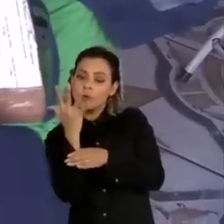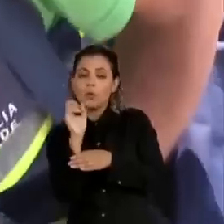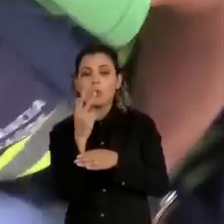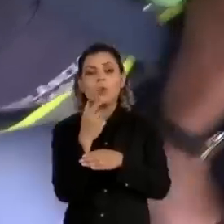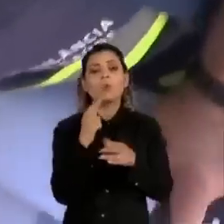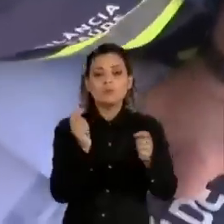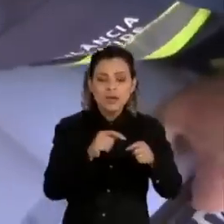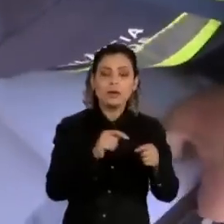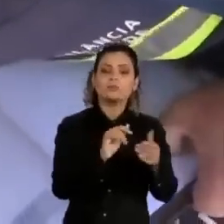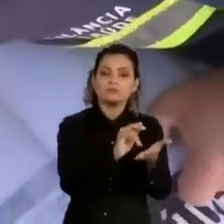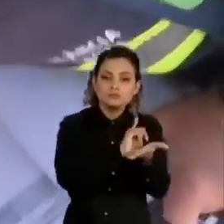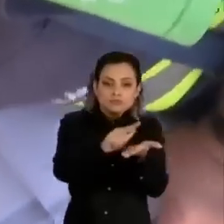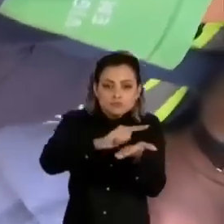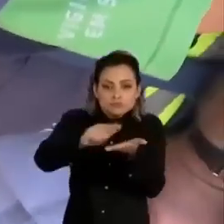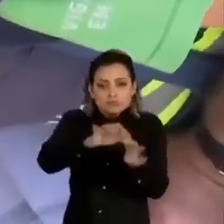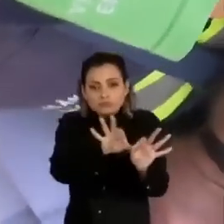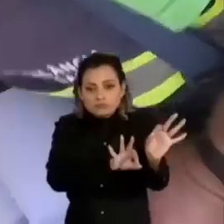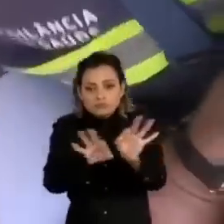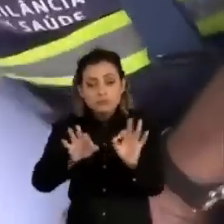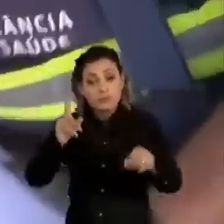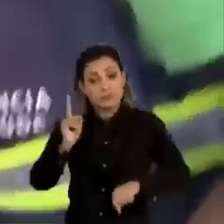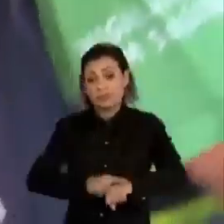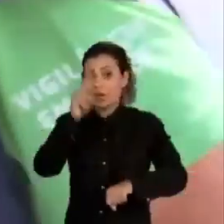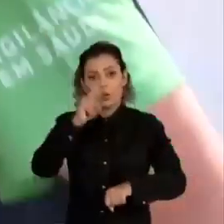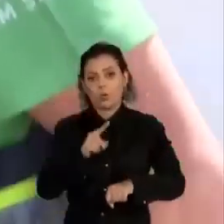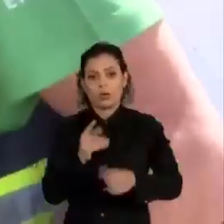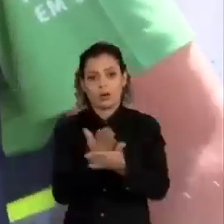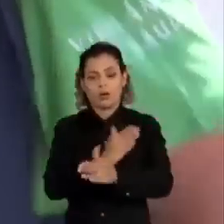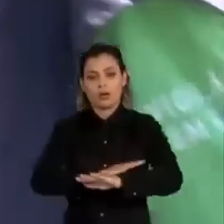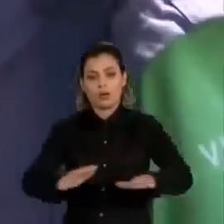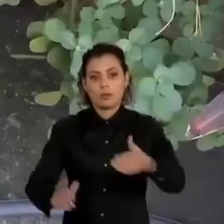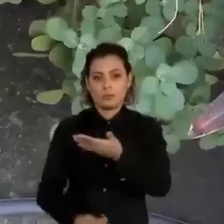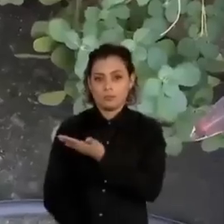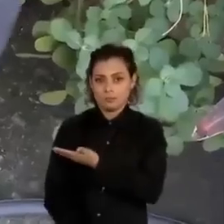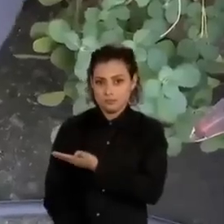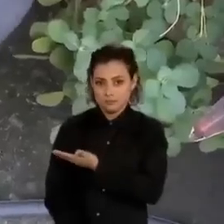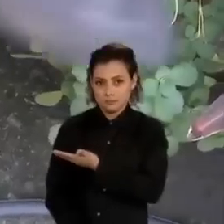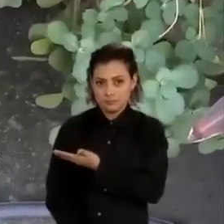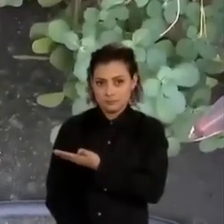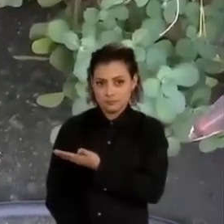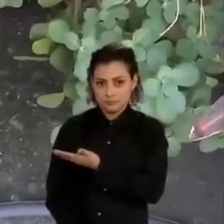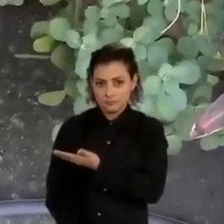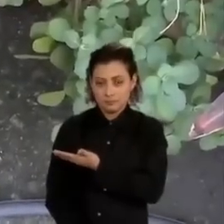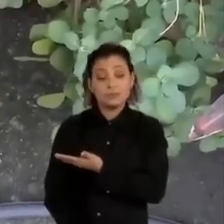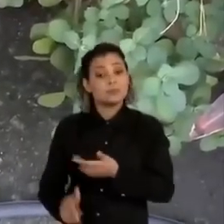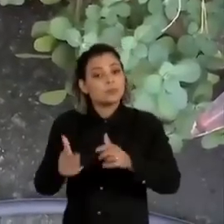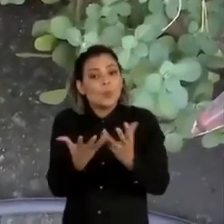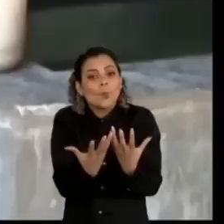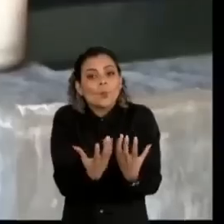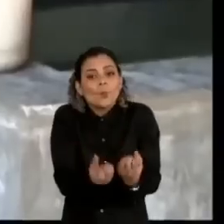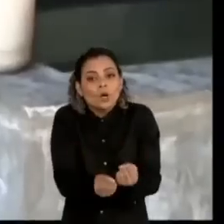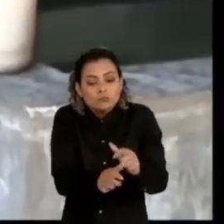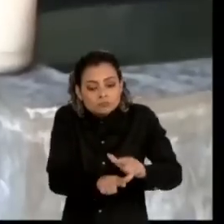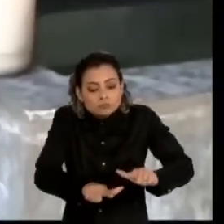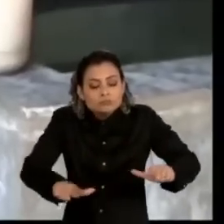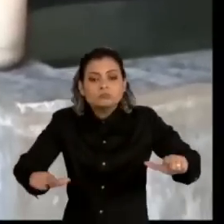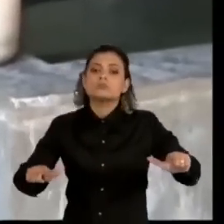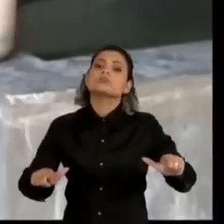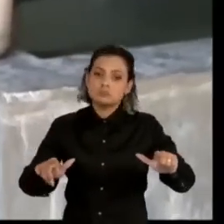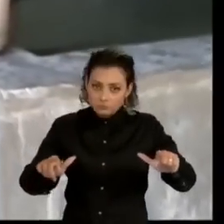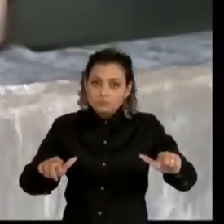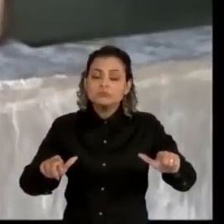possam remover, eles vão lá e eliminam na hora a água, a larva, em algum local que ela vai ficar que vai secar aquela água, ela vai